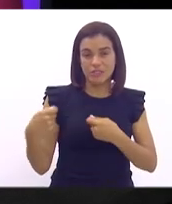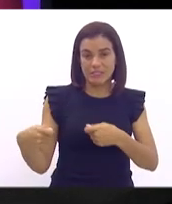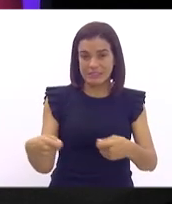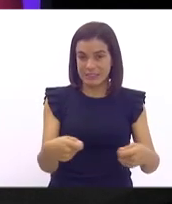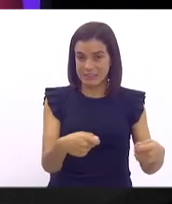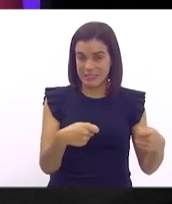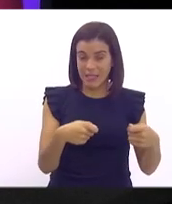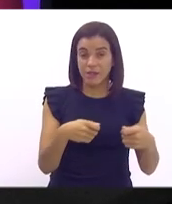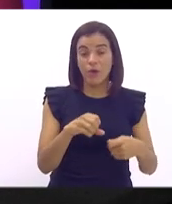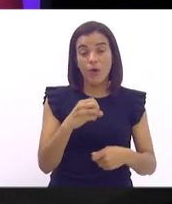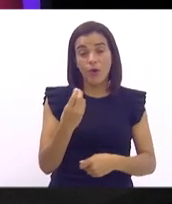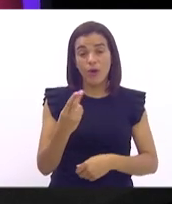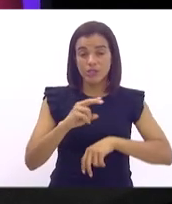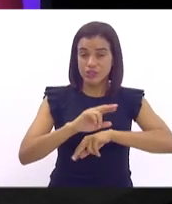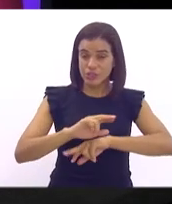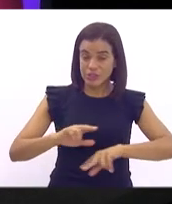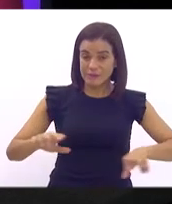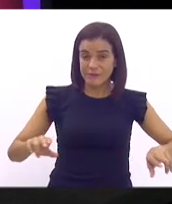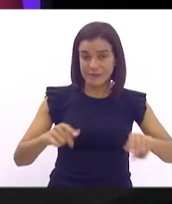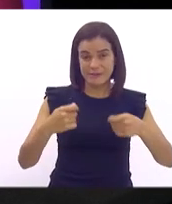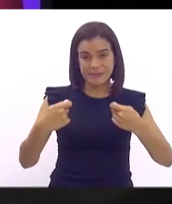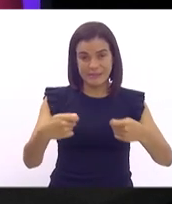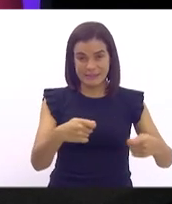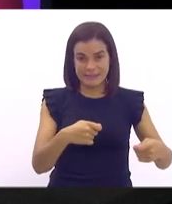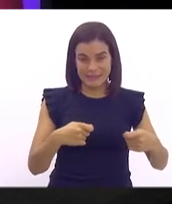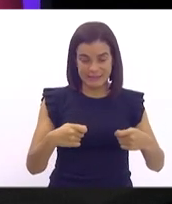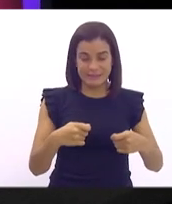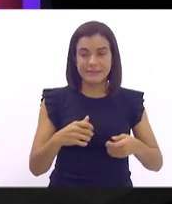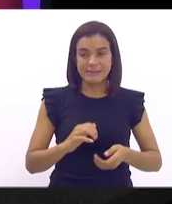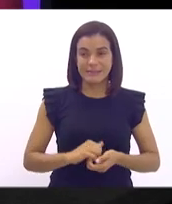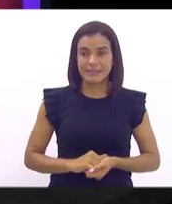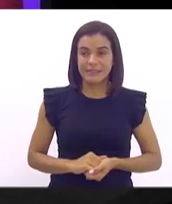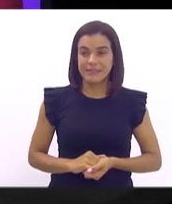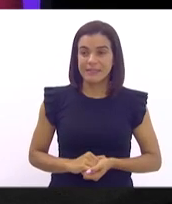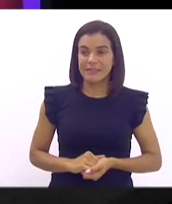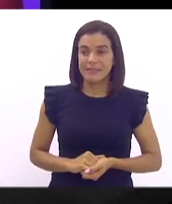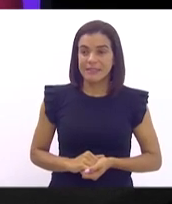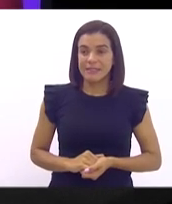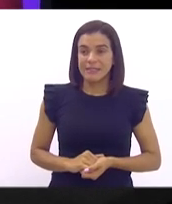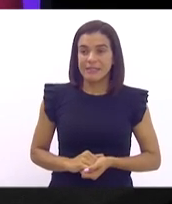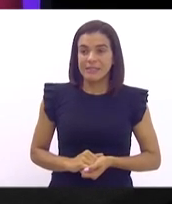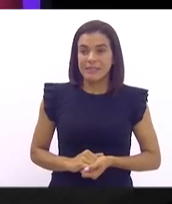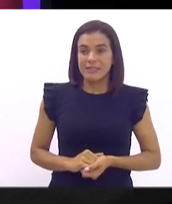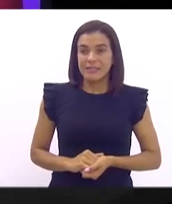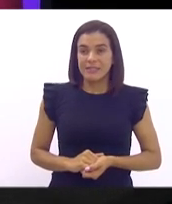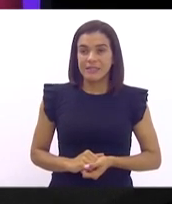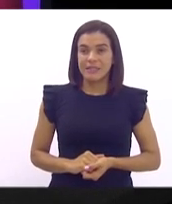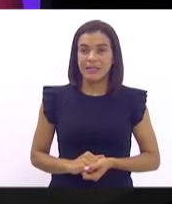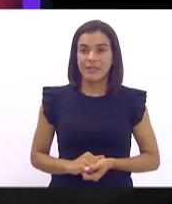ou as diferentes demandas que nos chegam. Tá? Aí pode passar, por favor?